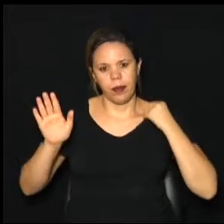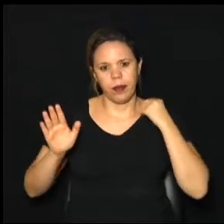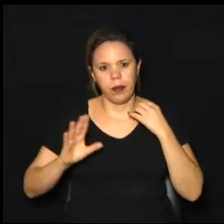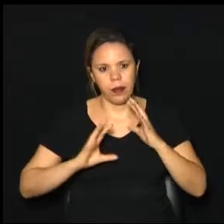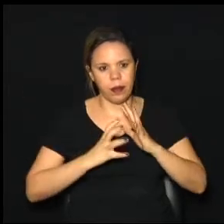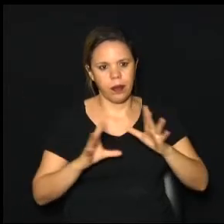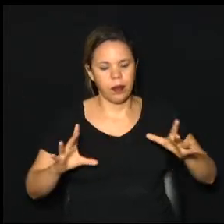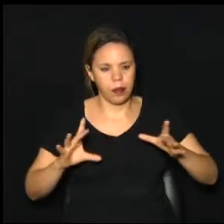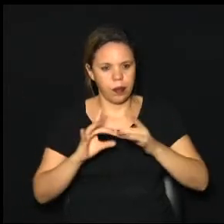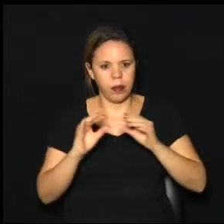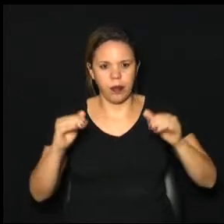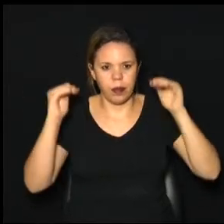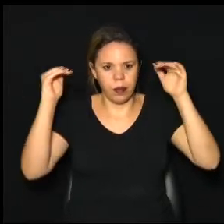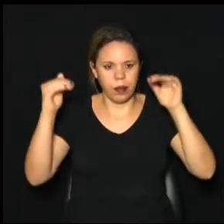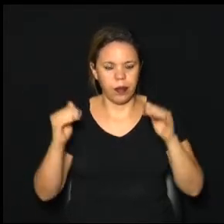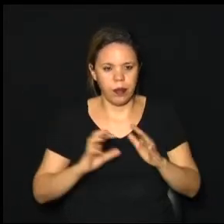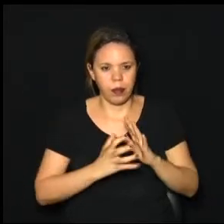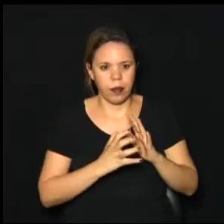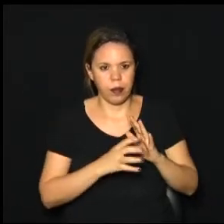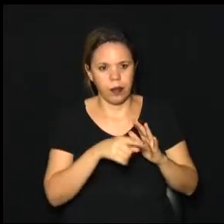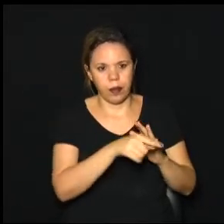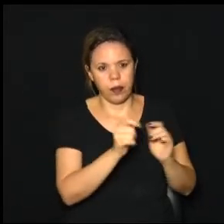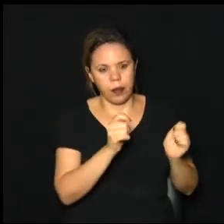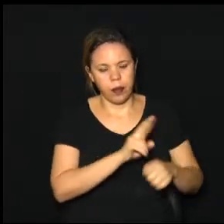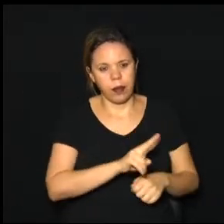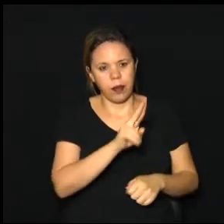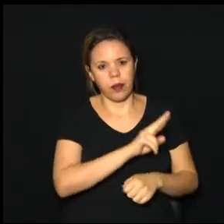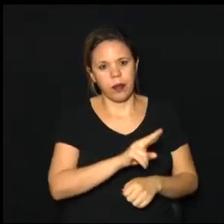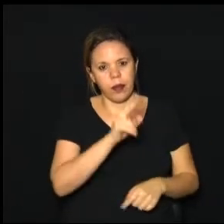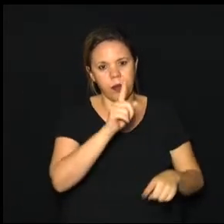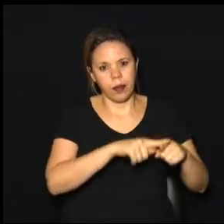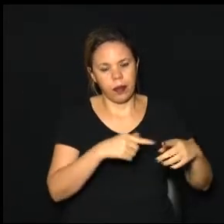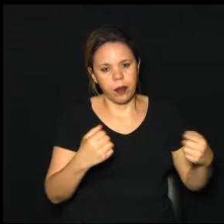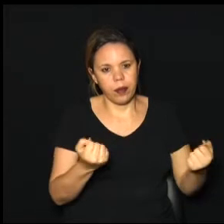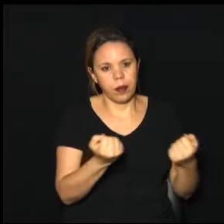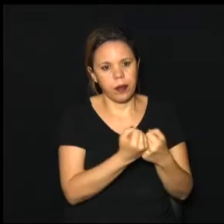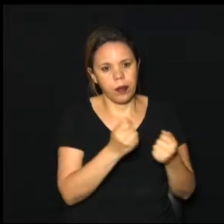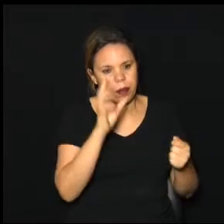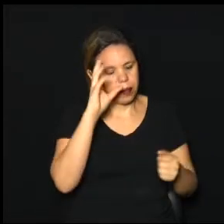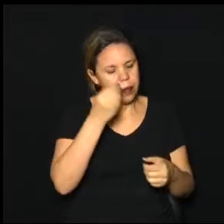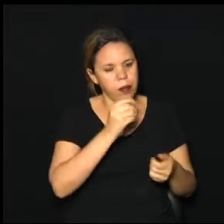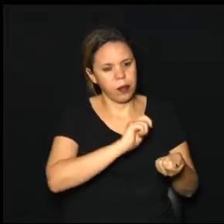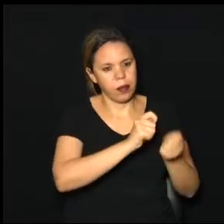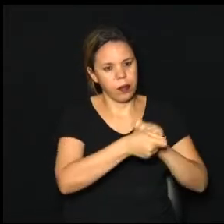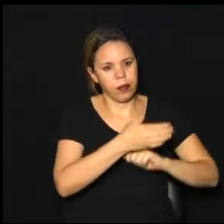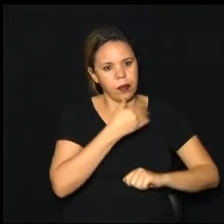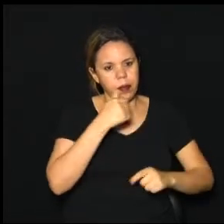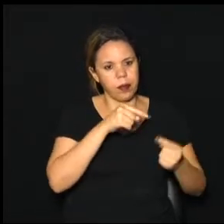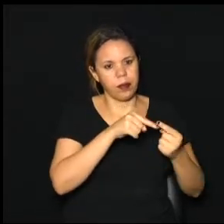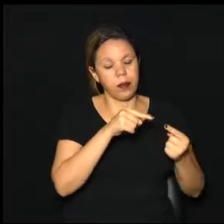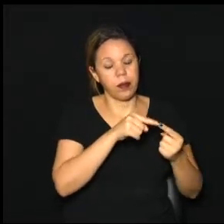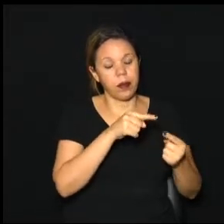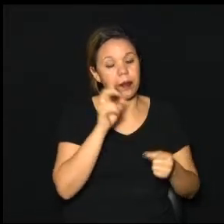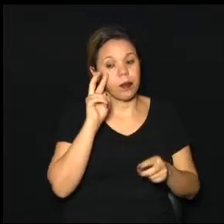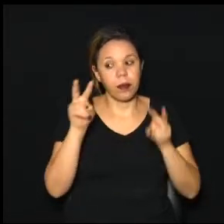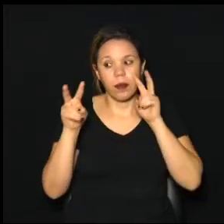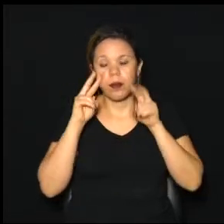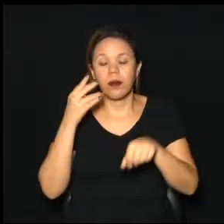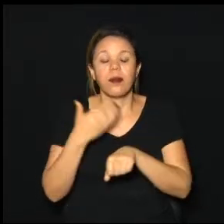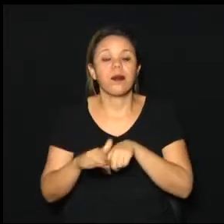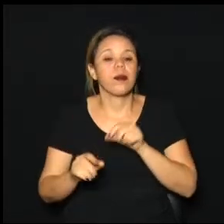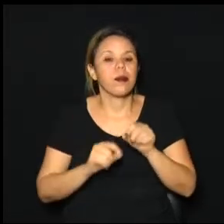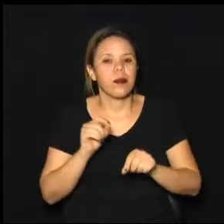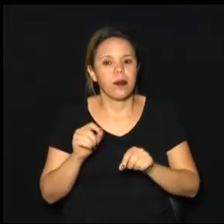coligações majoritárias. Os partidos poderão utilizar as ferramentas que entenderem mais adequadas. O que eu tenho visto na prática